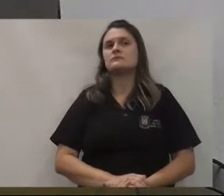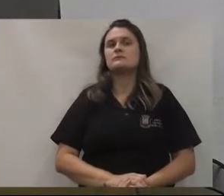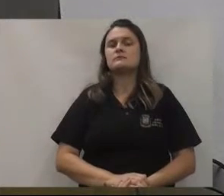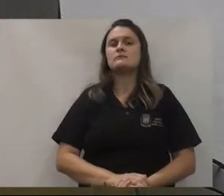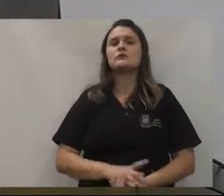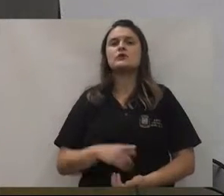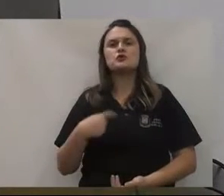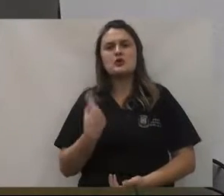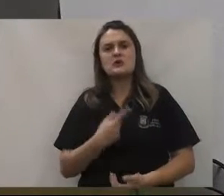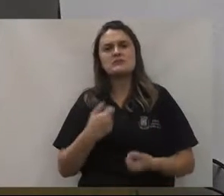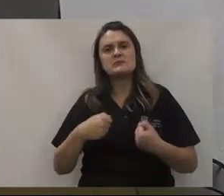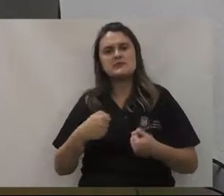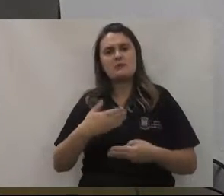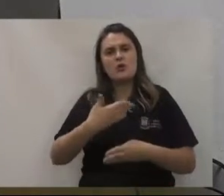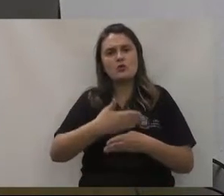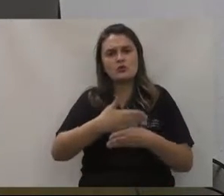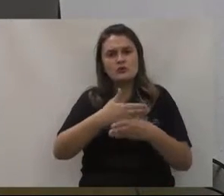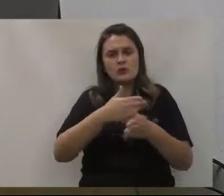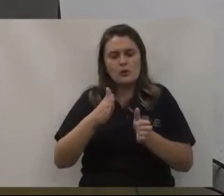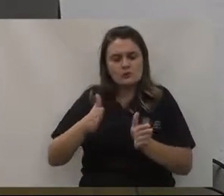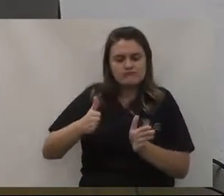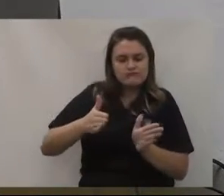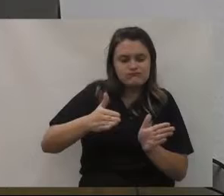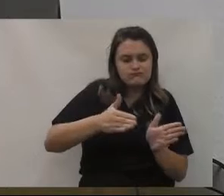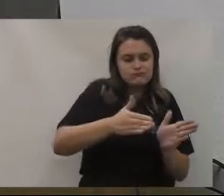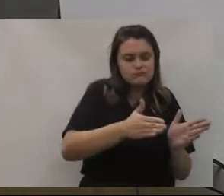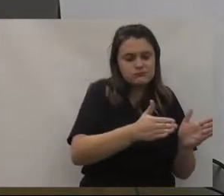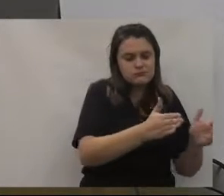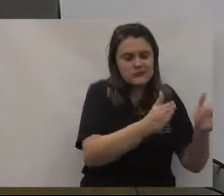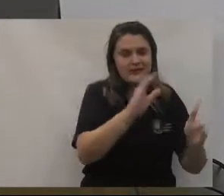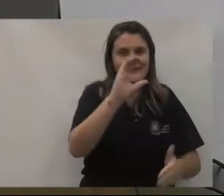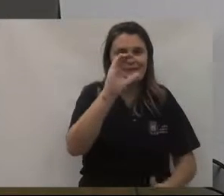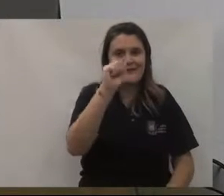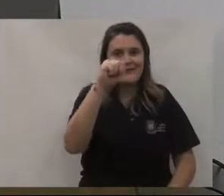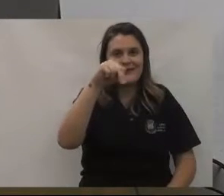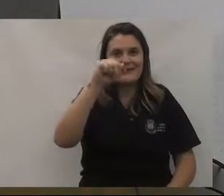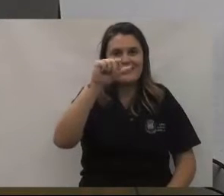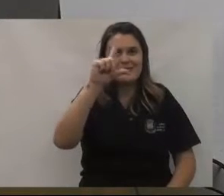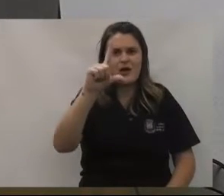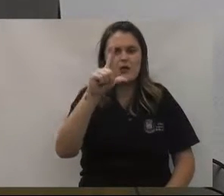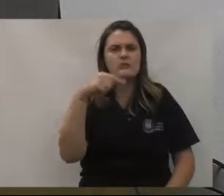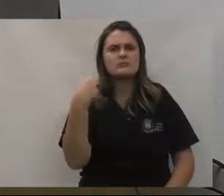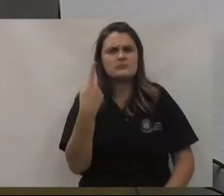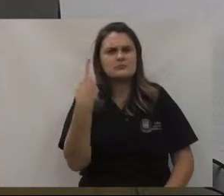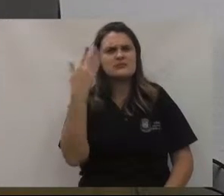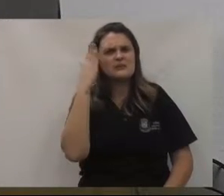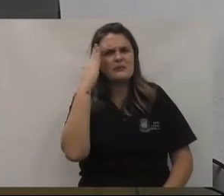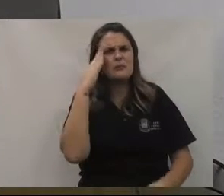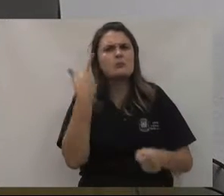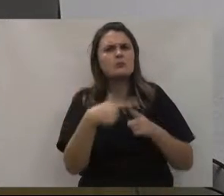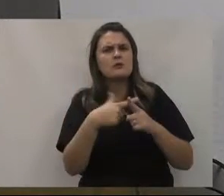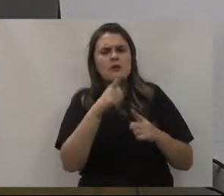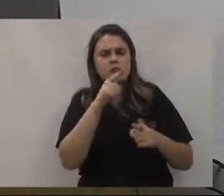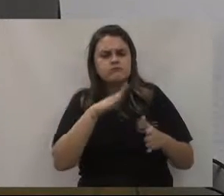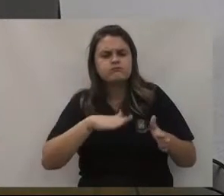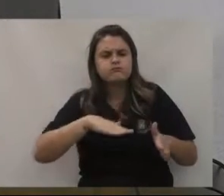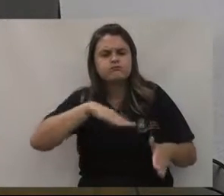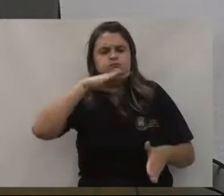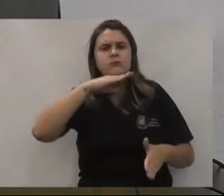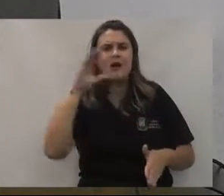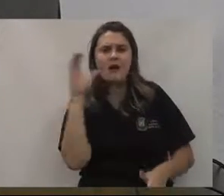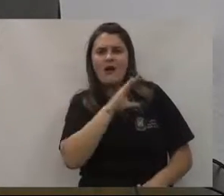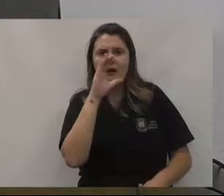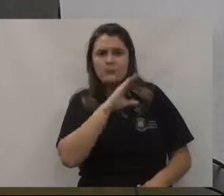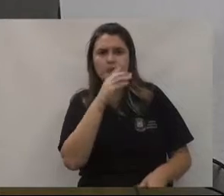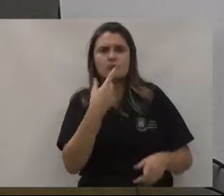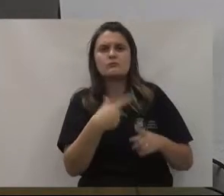Nós temos que construir um canal. Temos que primeiro saber o porquê a enchente sobe tão rapidamente e por